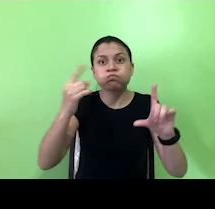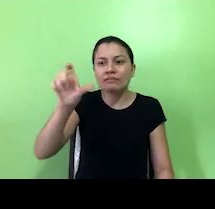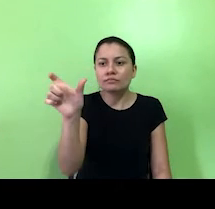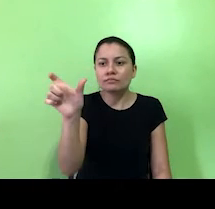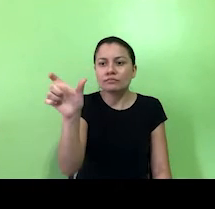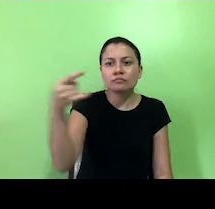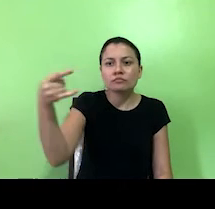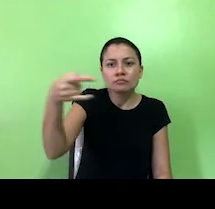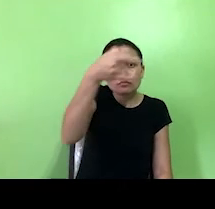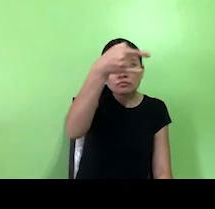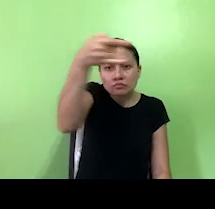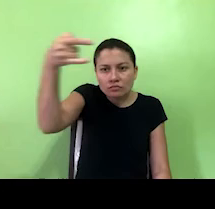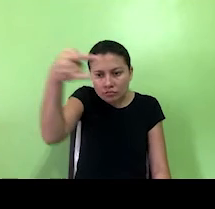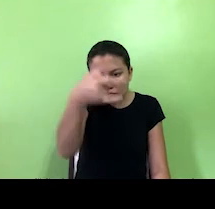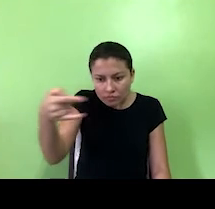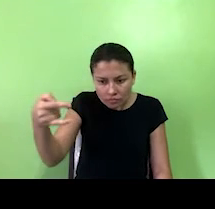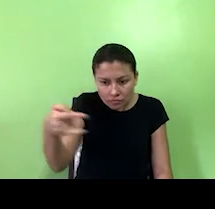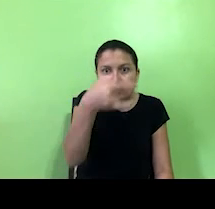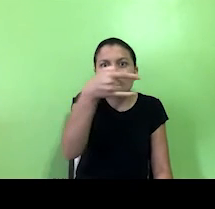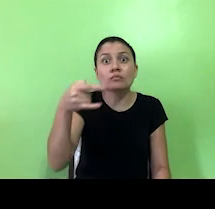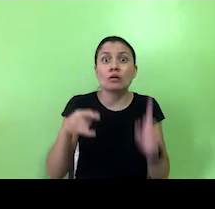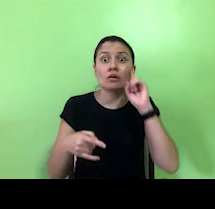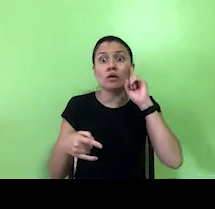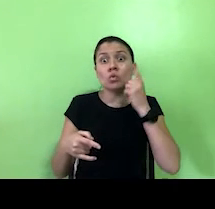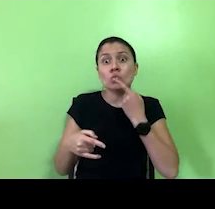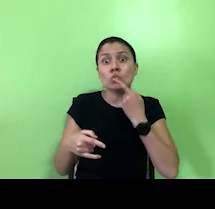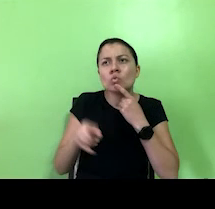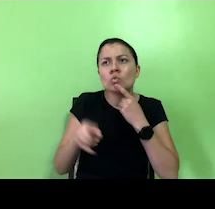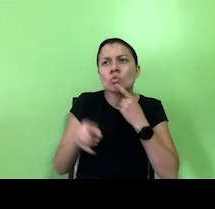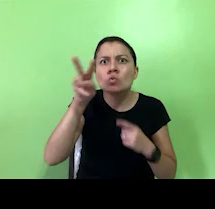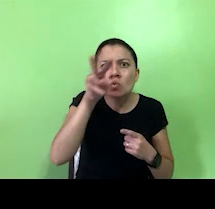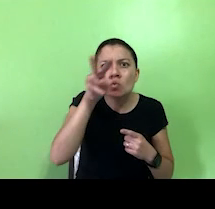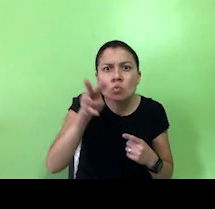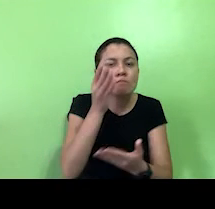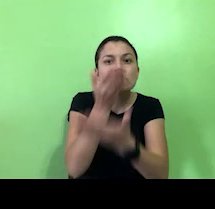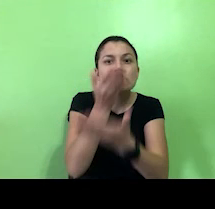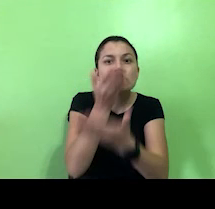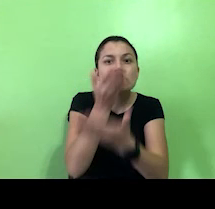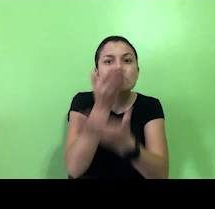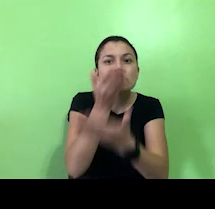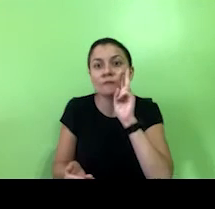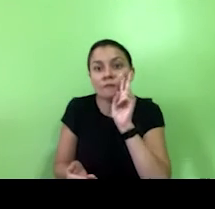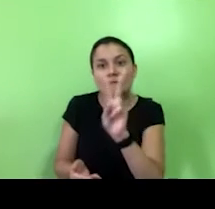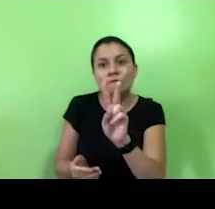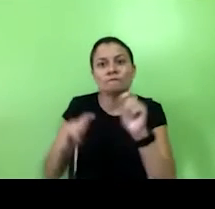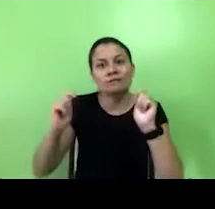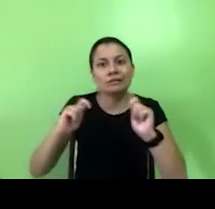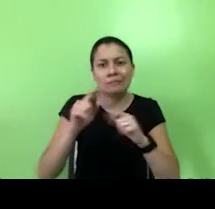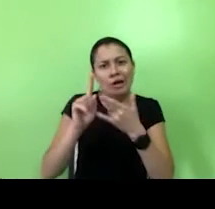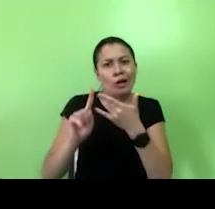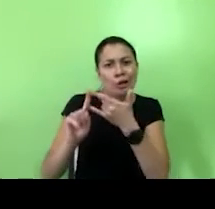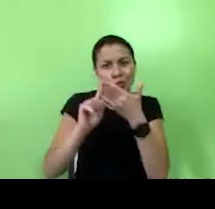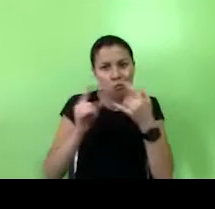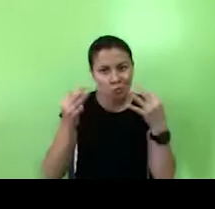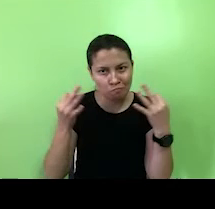surdo não perdesse o contato visual com o intérprete. Mas mesmo assim o Zoom não é perfeito, né? Todo